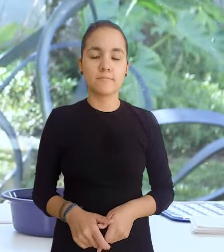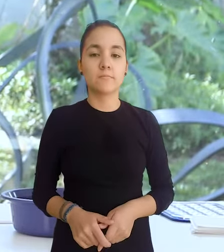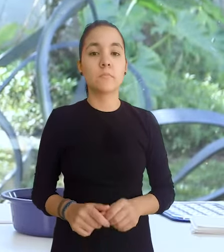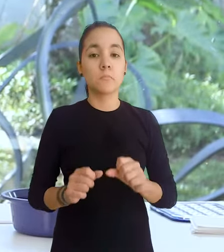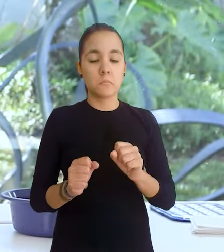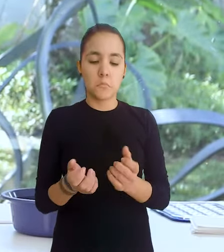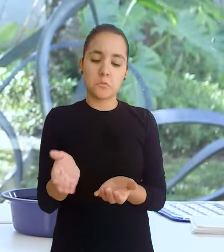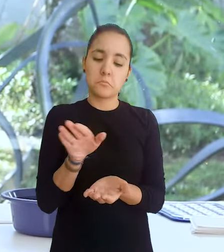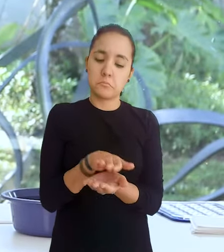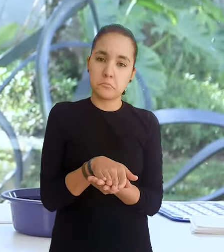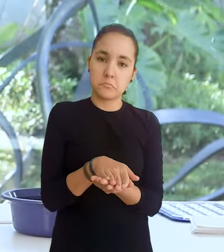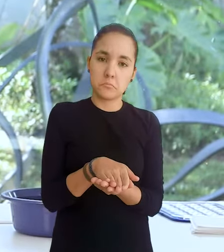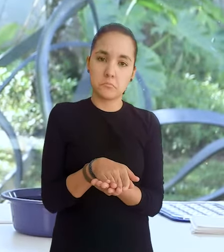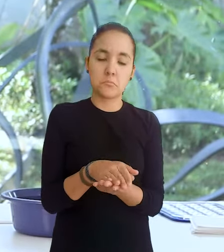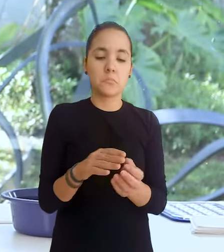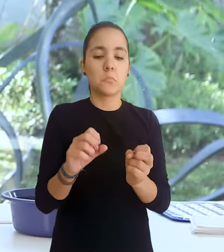Pode ser aqui.